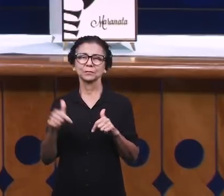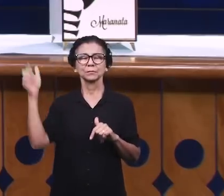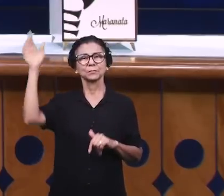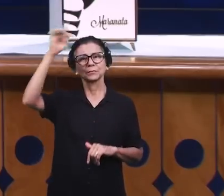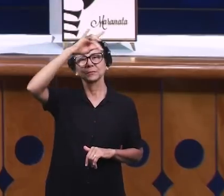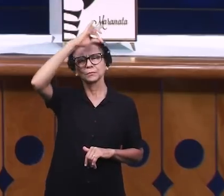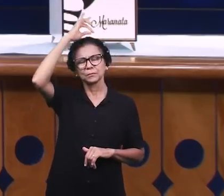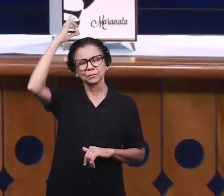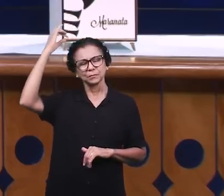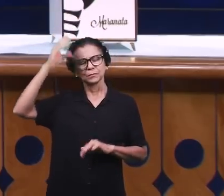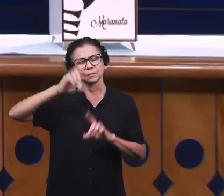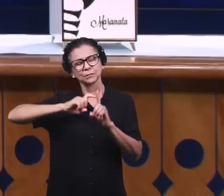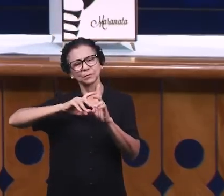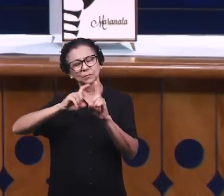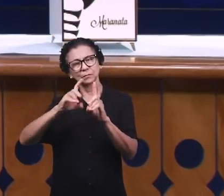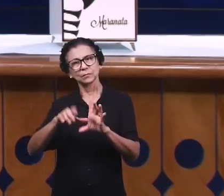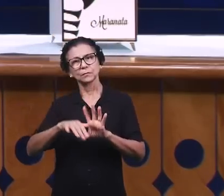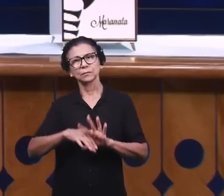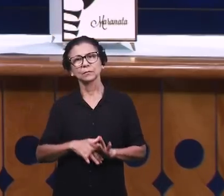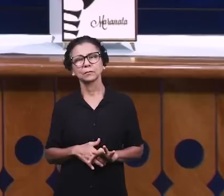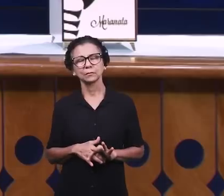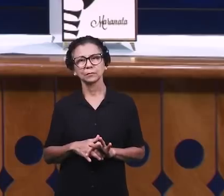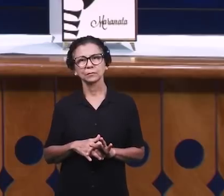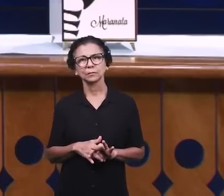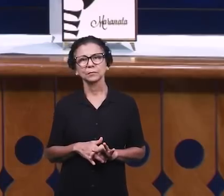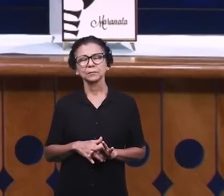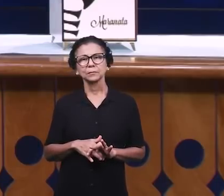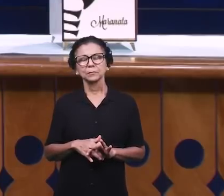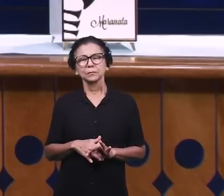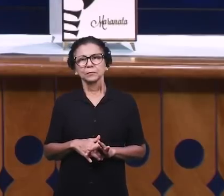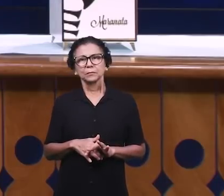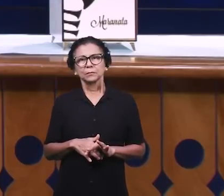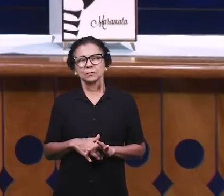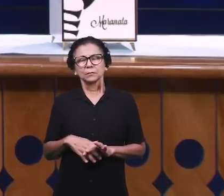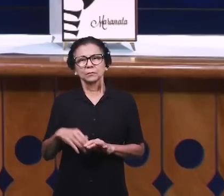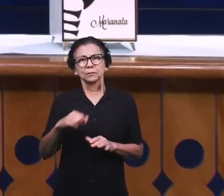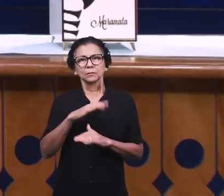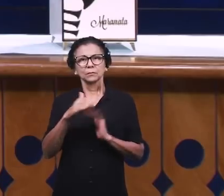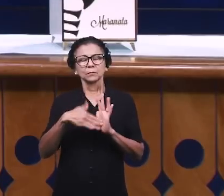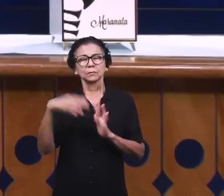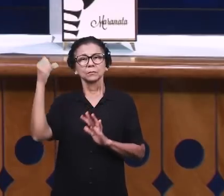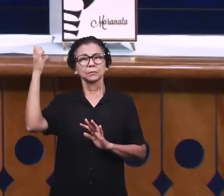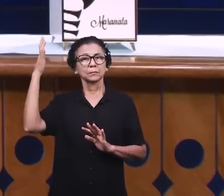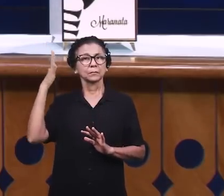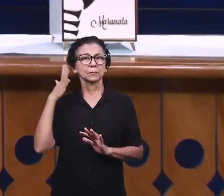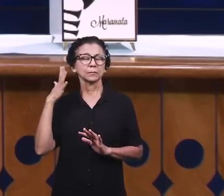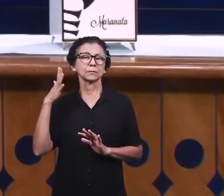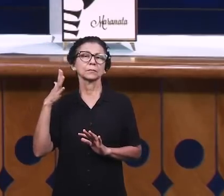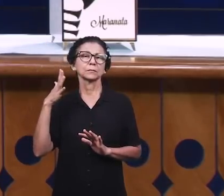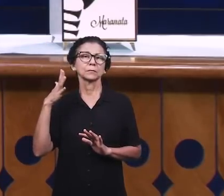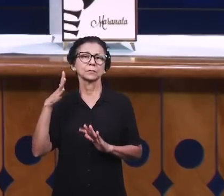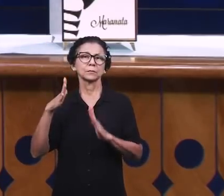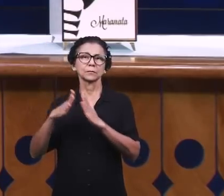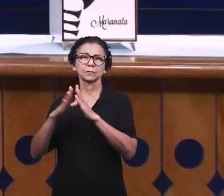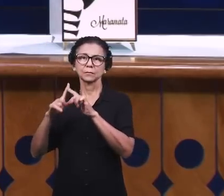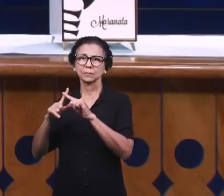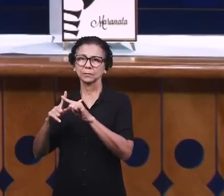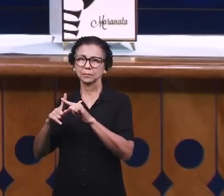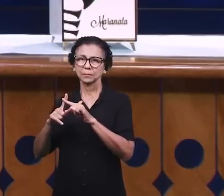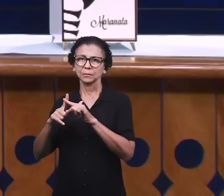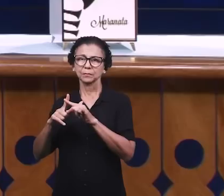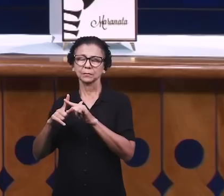tua direção, pela doutrina da tua palavra, a maneira como ela nos é trazida, revelada pelo teu Espírito Santo. Senhor, a tua igreja tem uma